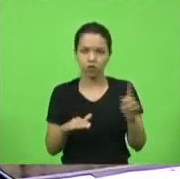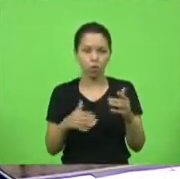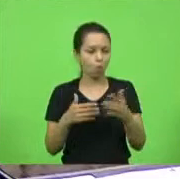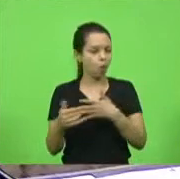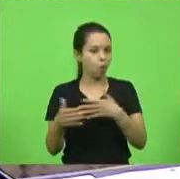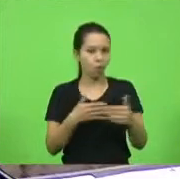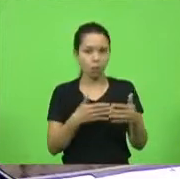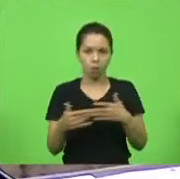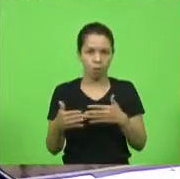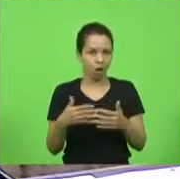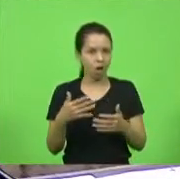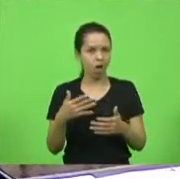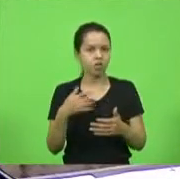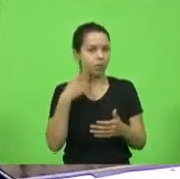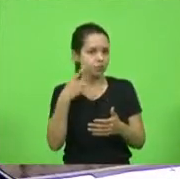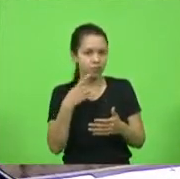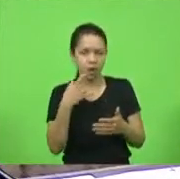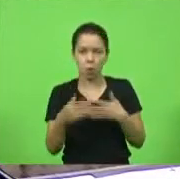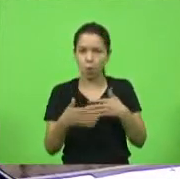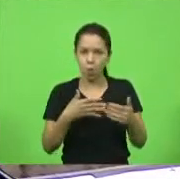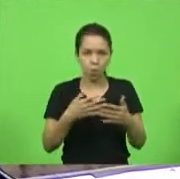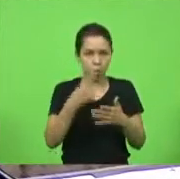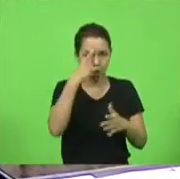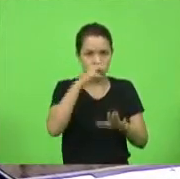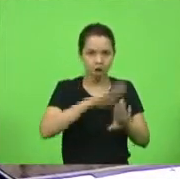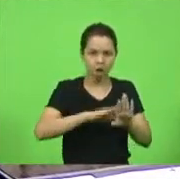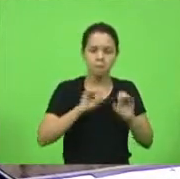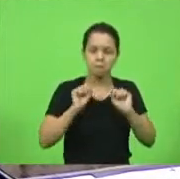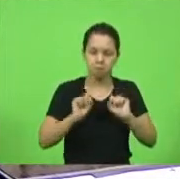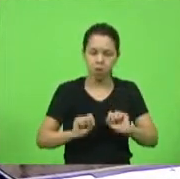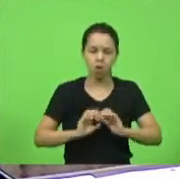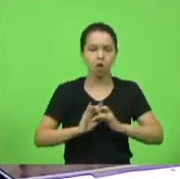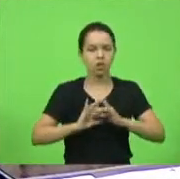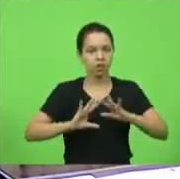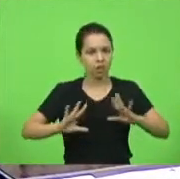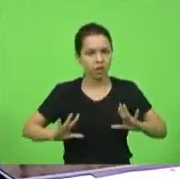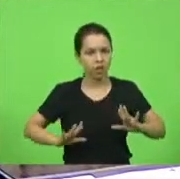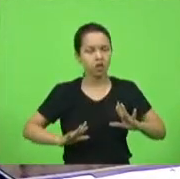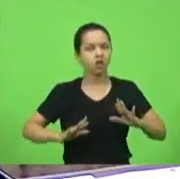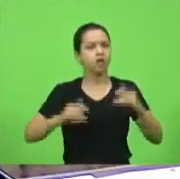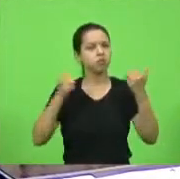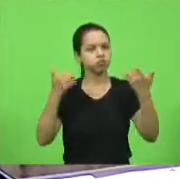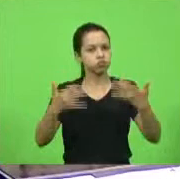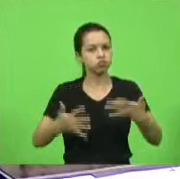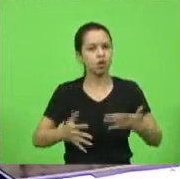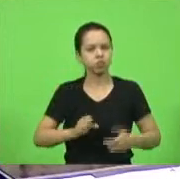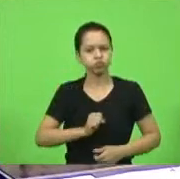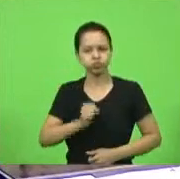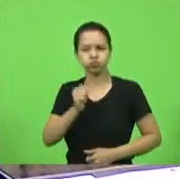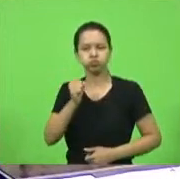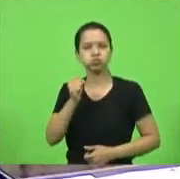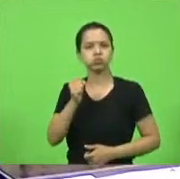qualquer ideologia que tem que ter a liberdade de expressão, ainda que seja para repudiar a ação do STF.